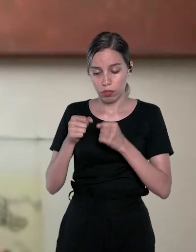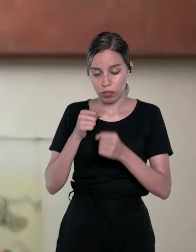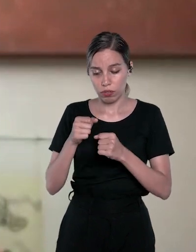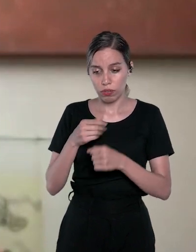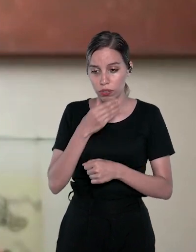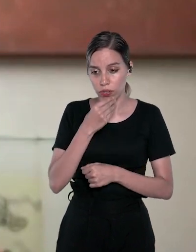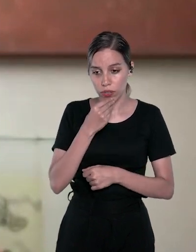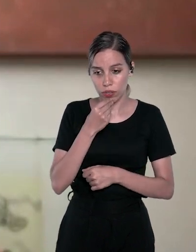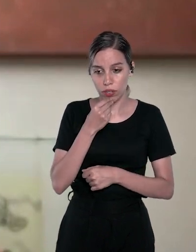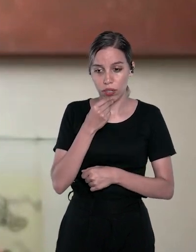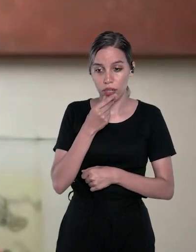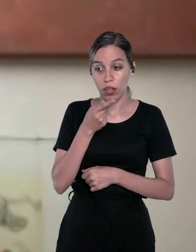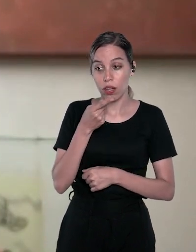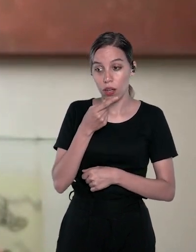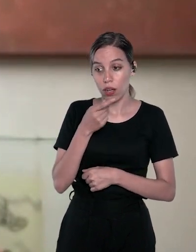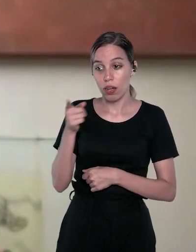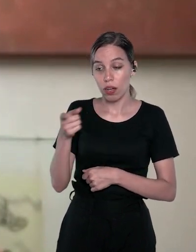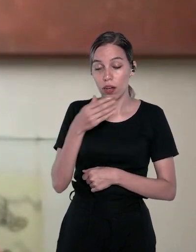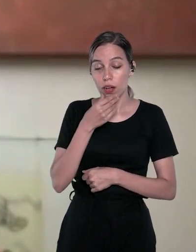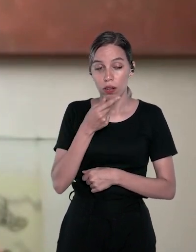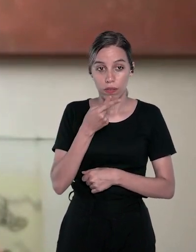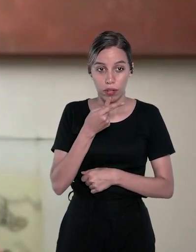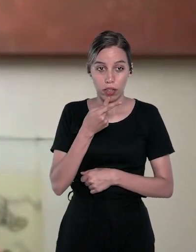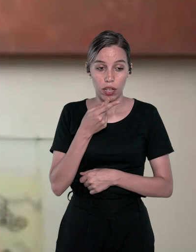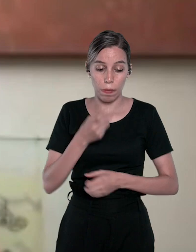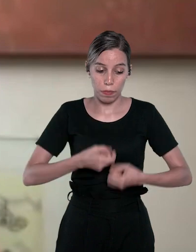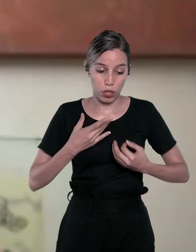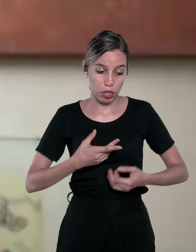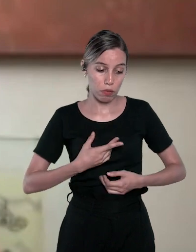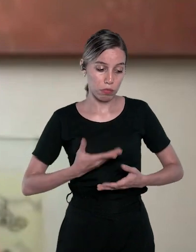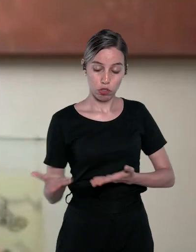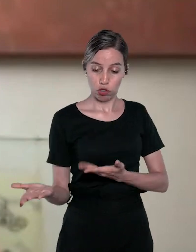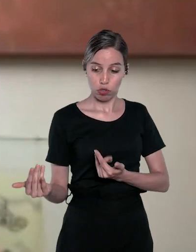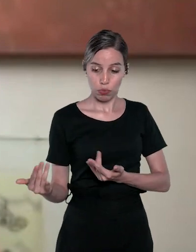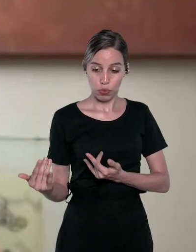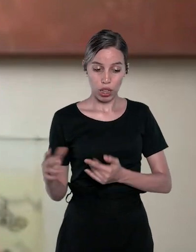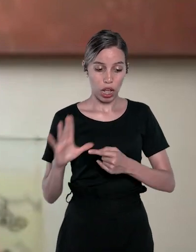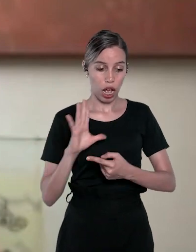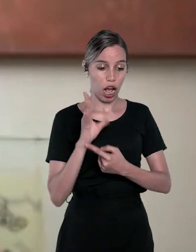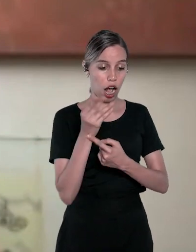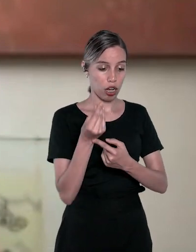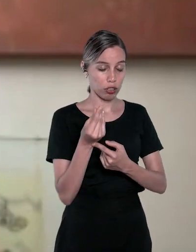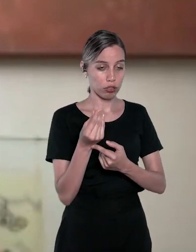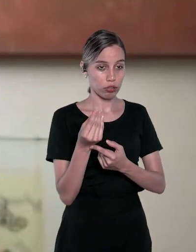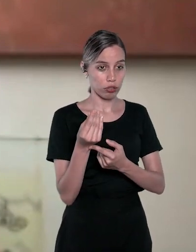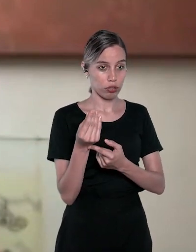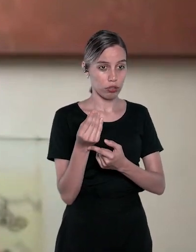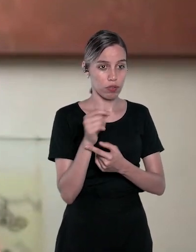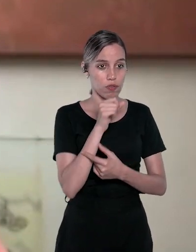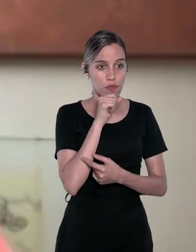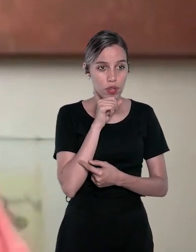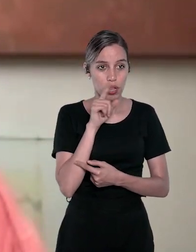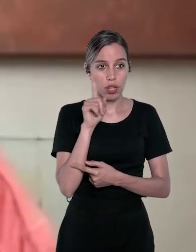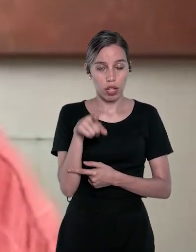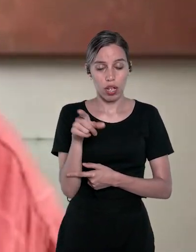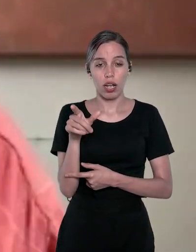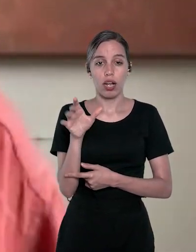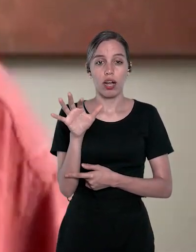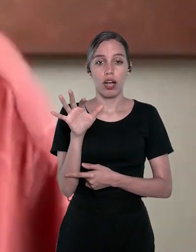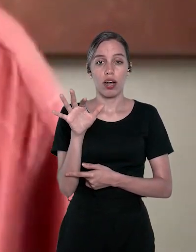a poesia é para os jovens e a arte dos velhos é a ficção.